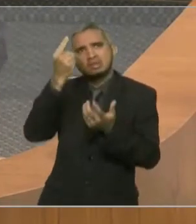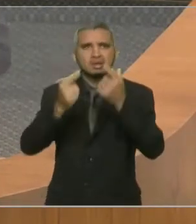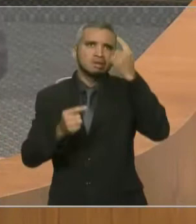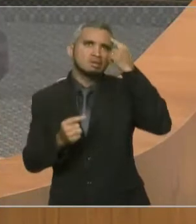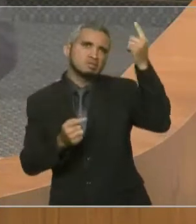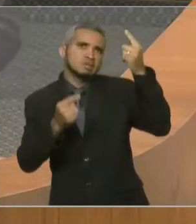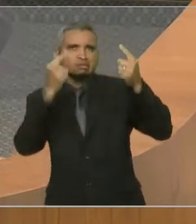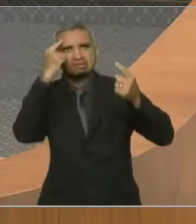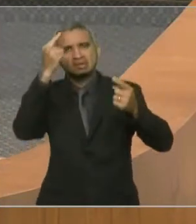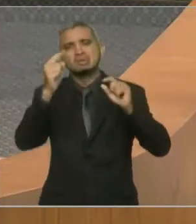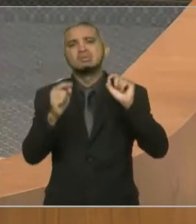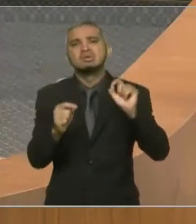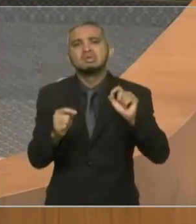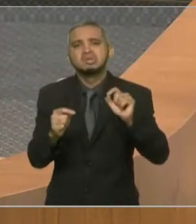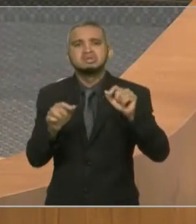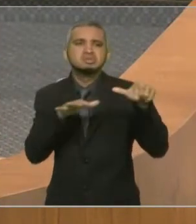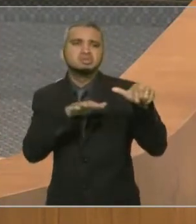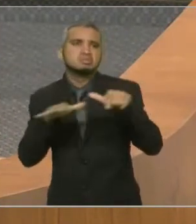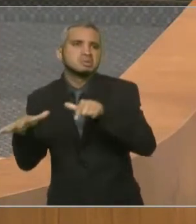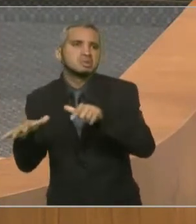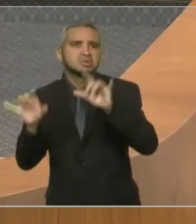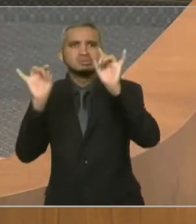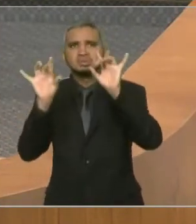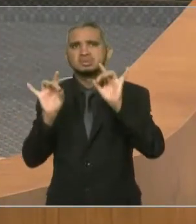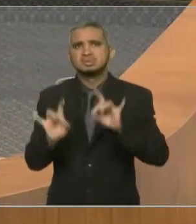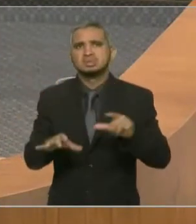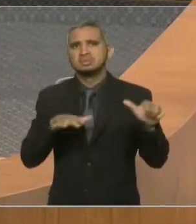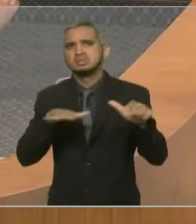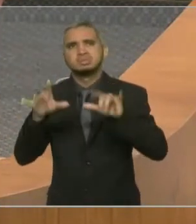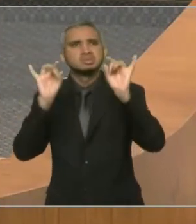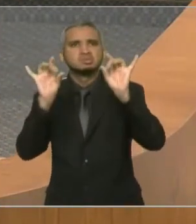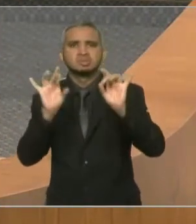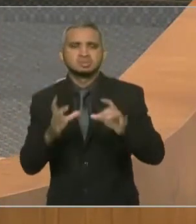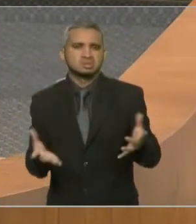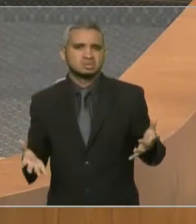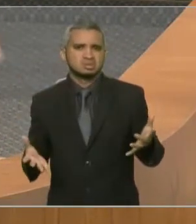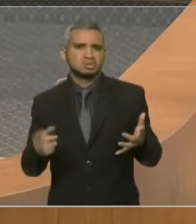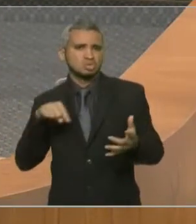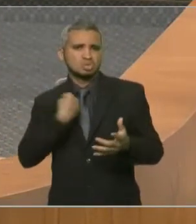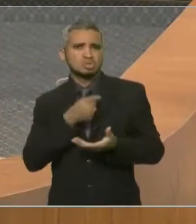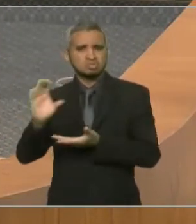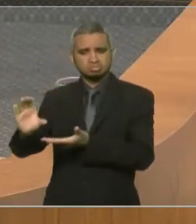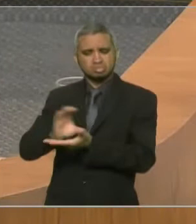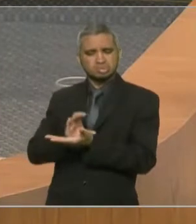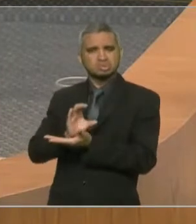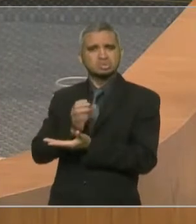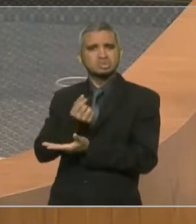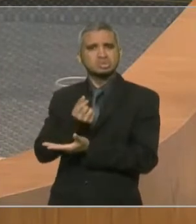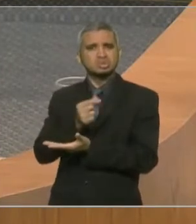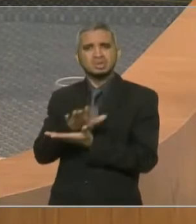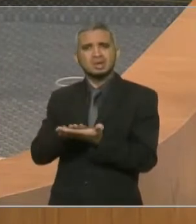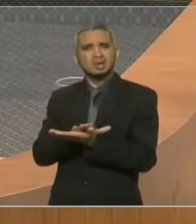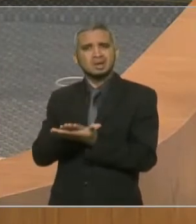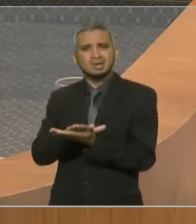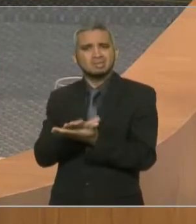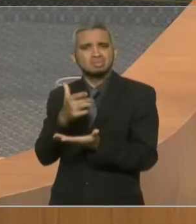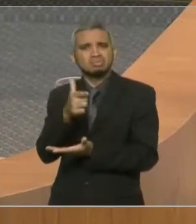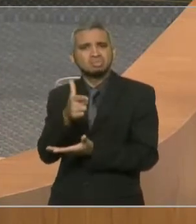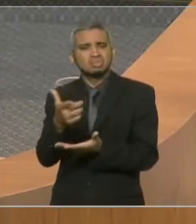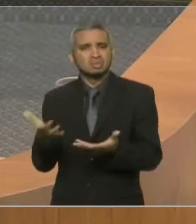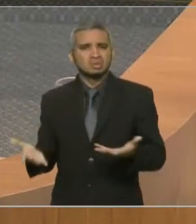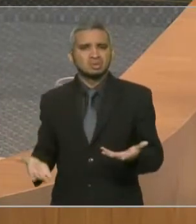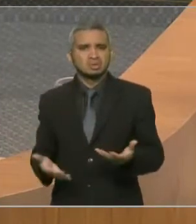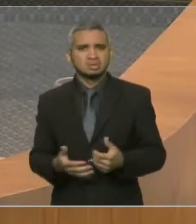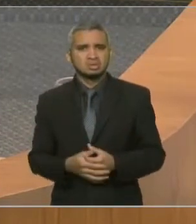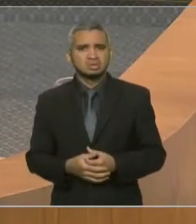Nem emenda impositiva nós temos. E agora vai chegar um projeto aqui, nesta casa, e não vai ser ao